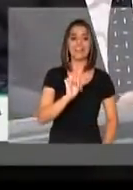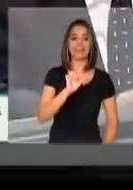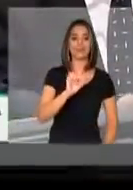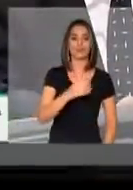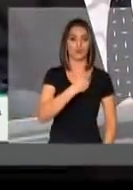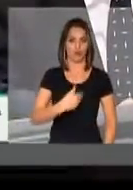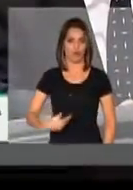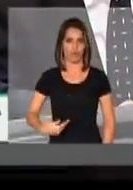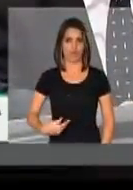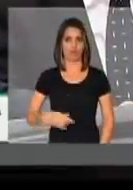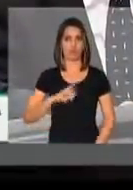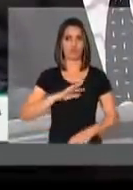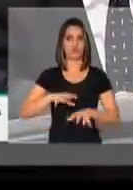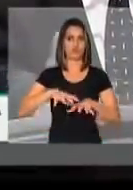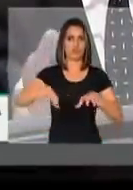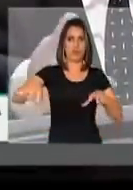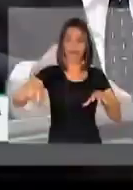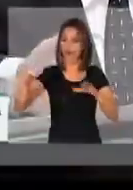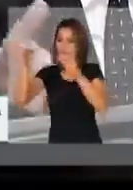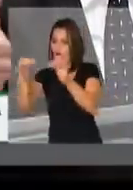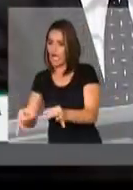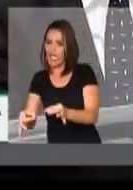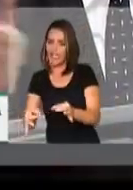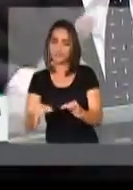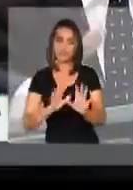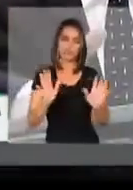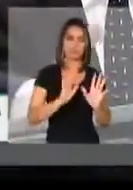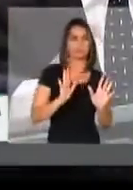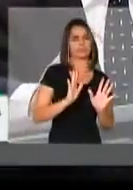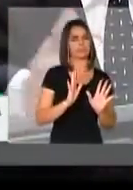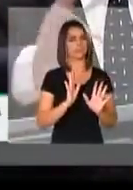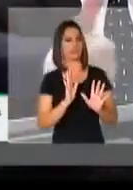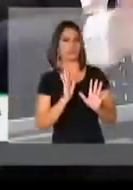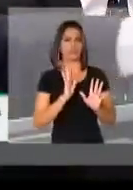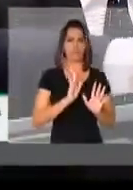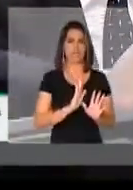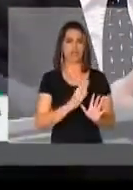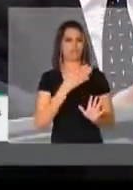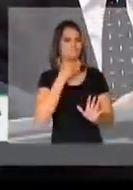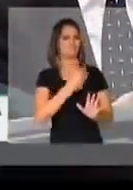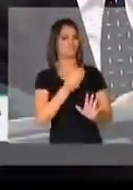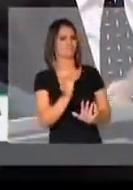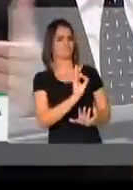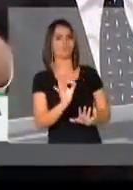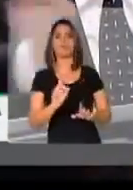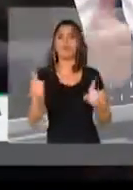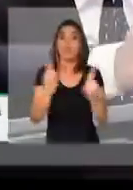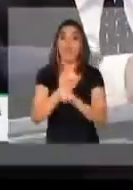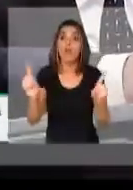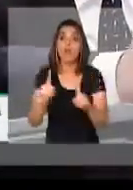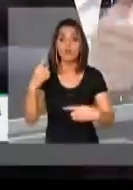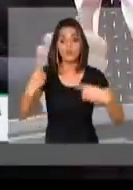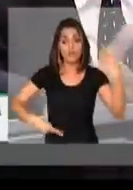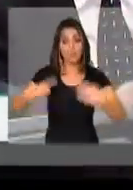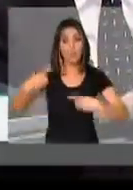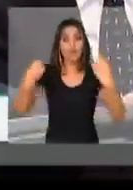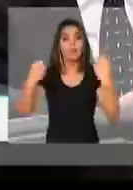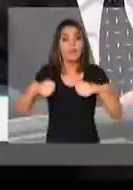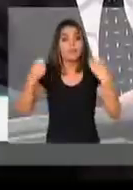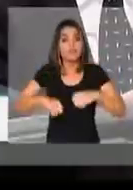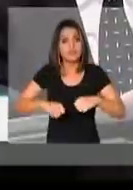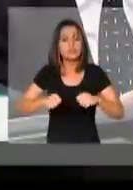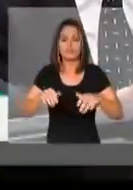e desonestos. Mas esse debate a gente precisa aprofundar com o mínimo de tranquilidade. Porque é isso que se espera, inclusive,